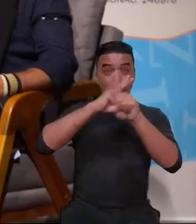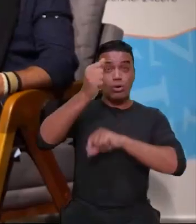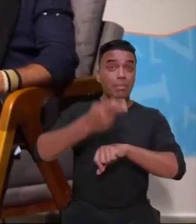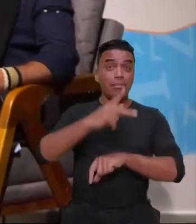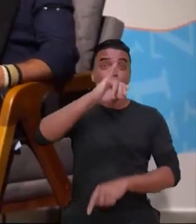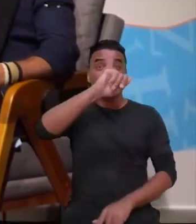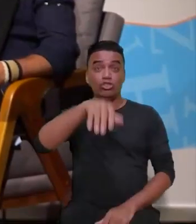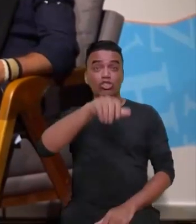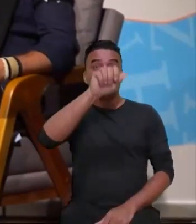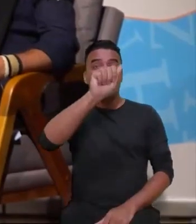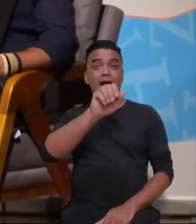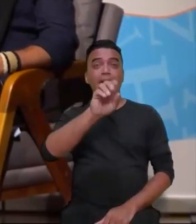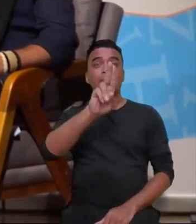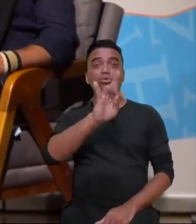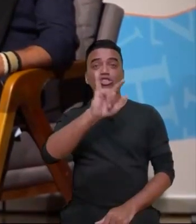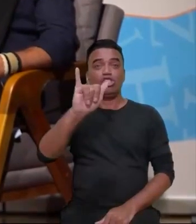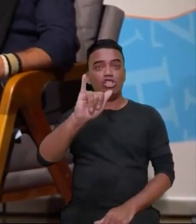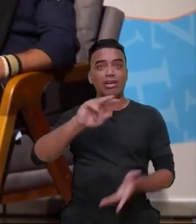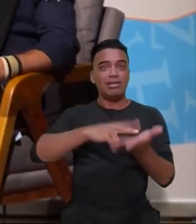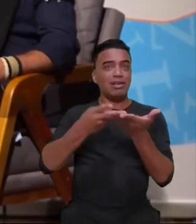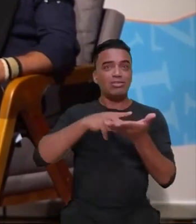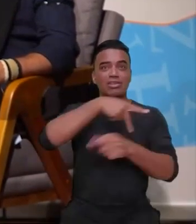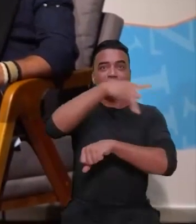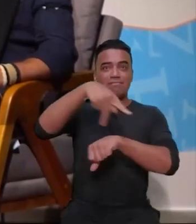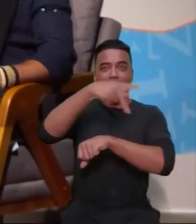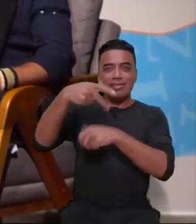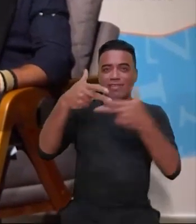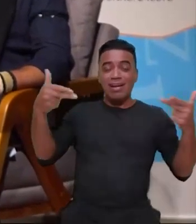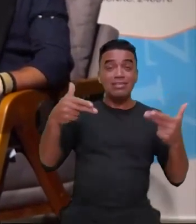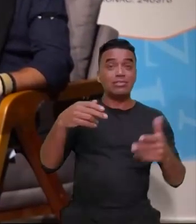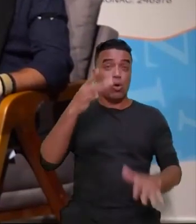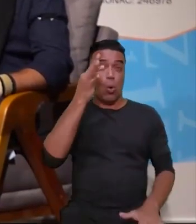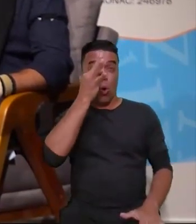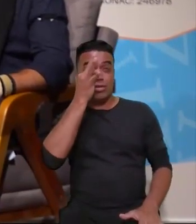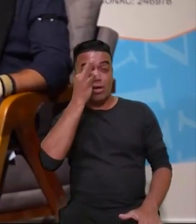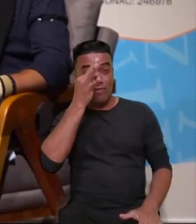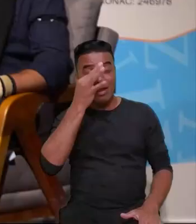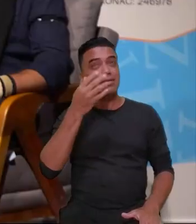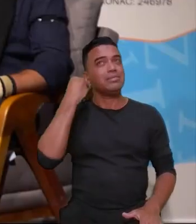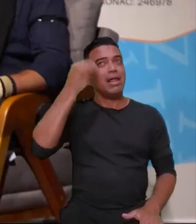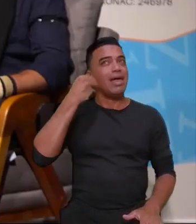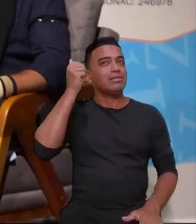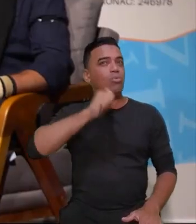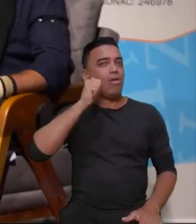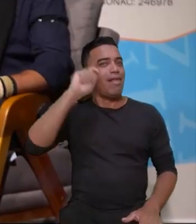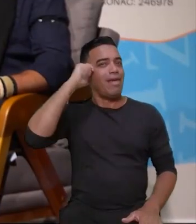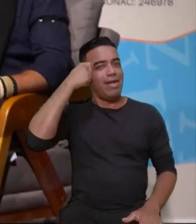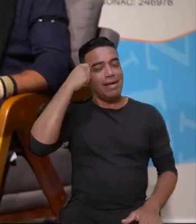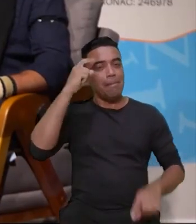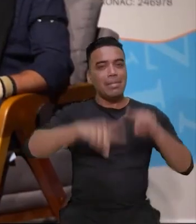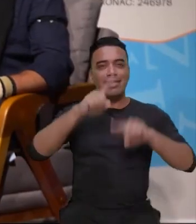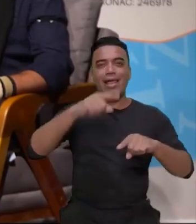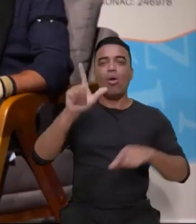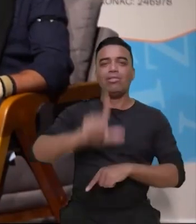bege. Ao longo do evento, a plateia é filmada e está cheia. Ao final da roda de conversa, alguns telespectadores são convidados a interagir